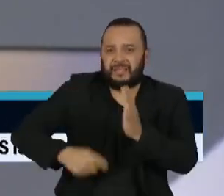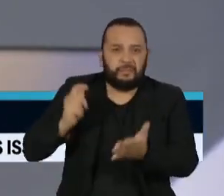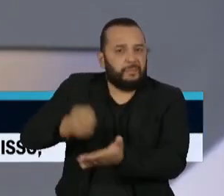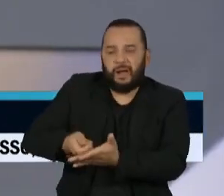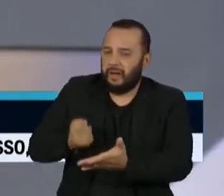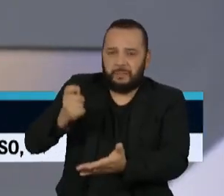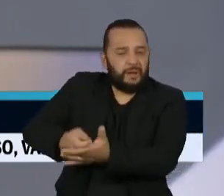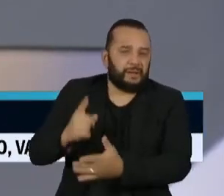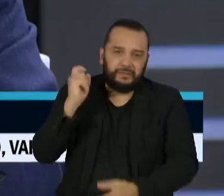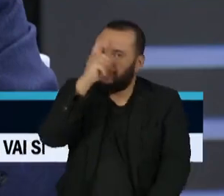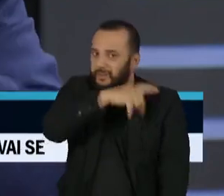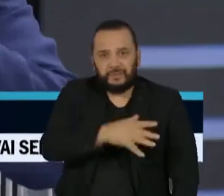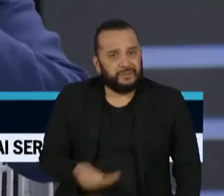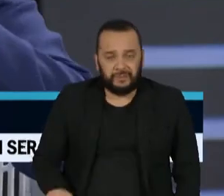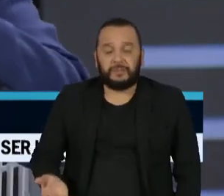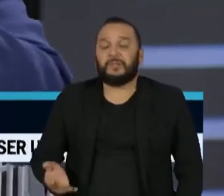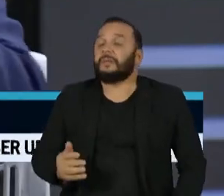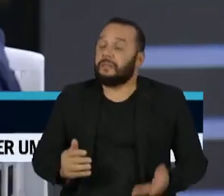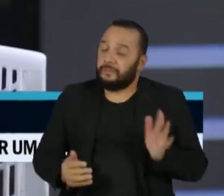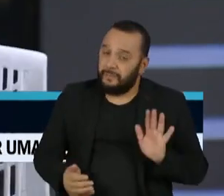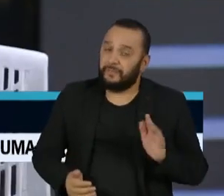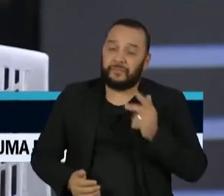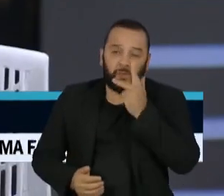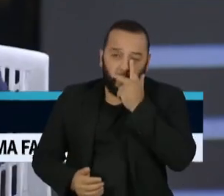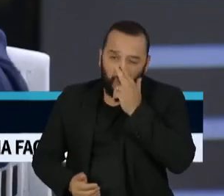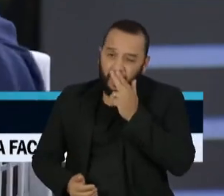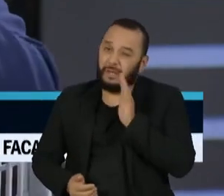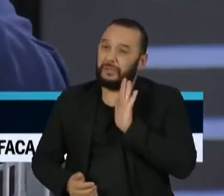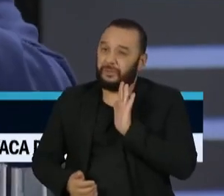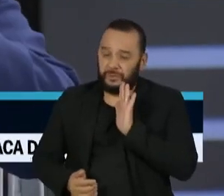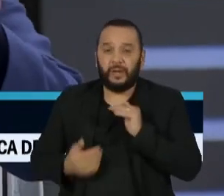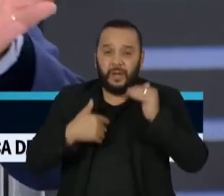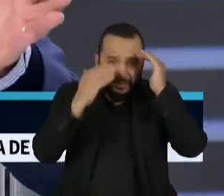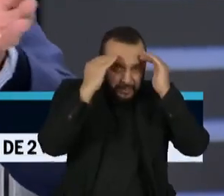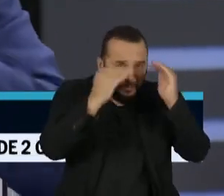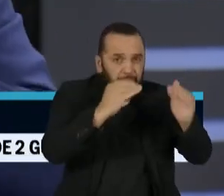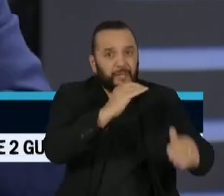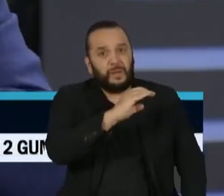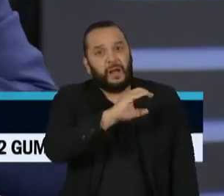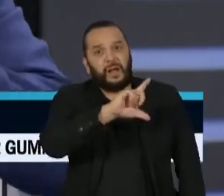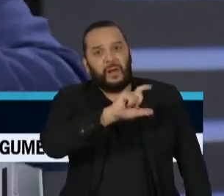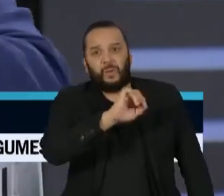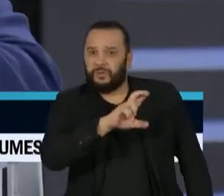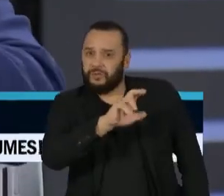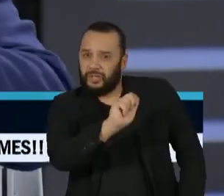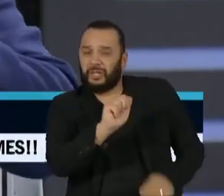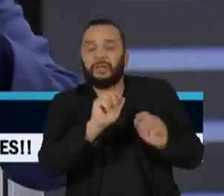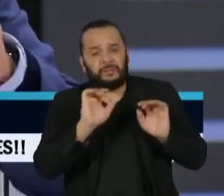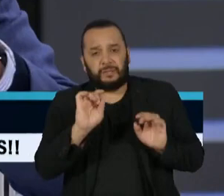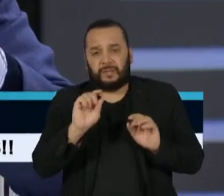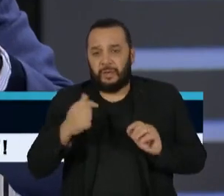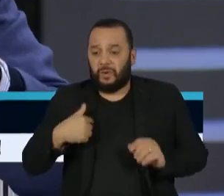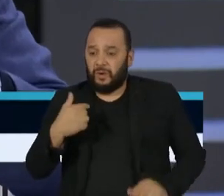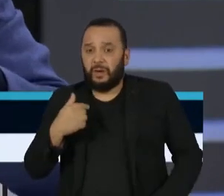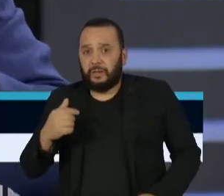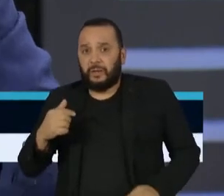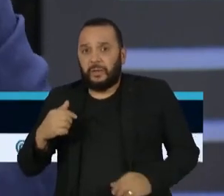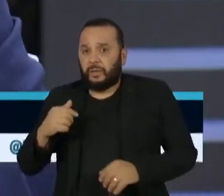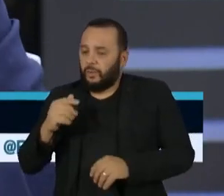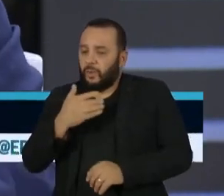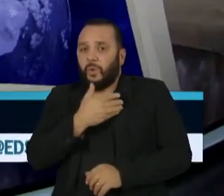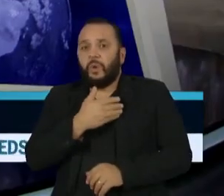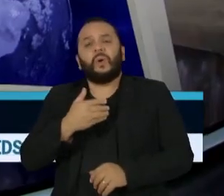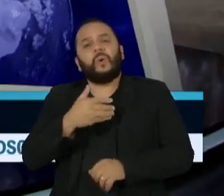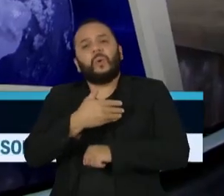eu acho que o Brasil tem que ter uma relação. O Estado brasileiro com o Estado argentino, né? E em qualquer que seja